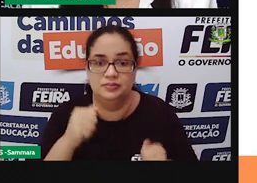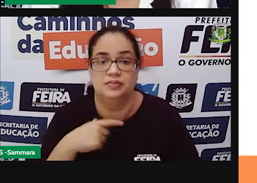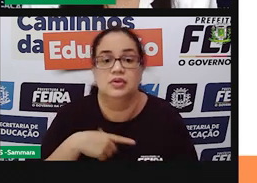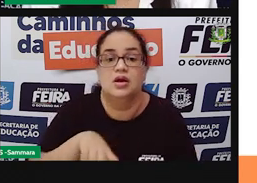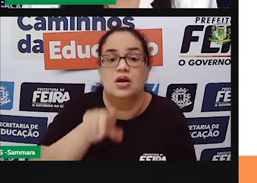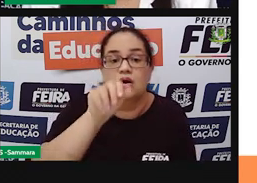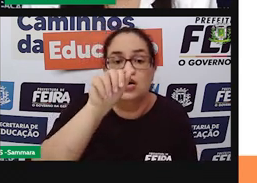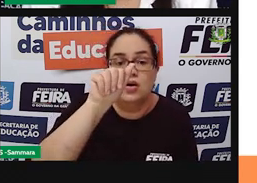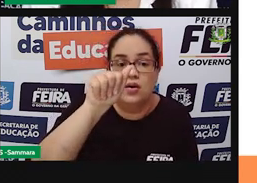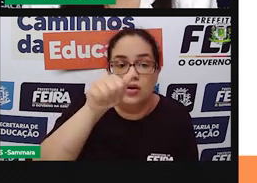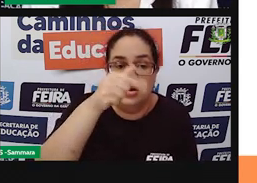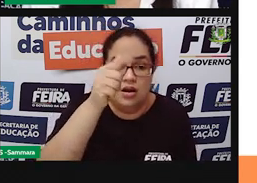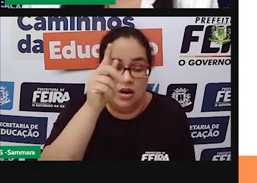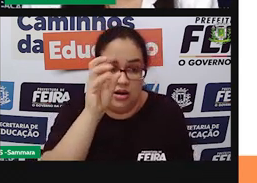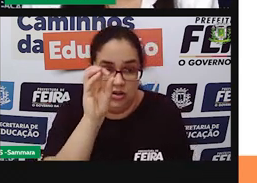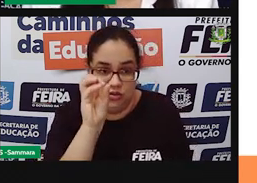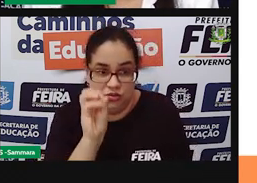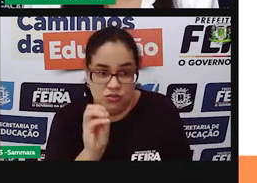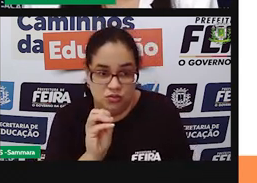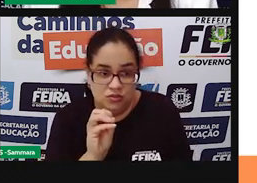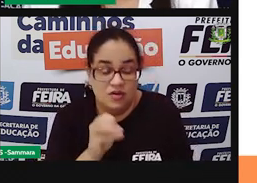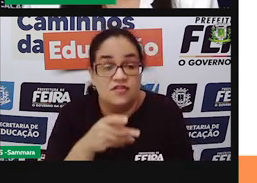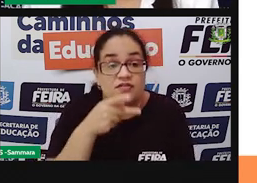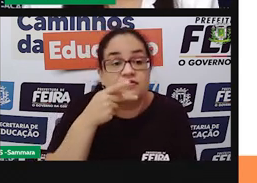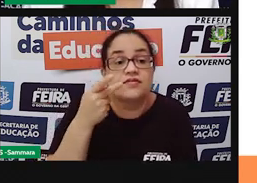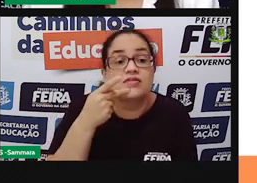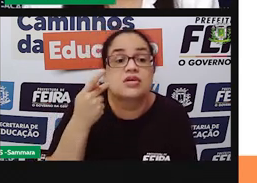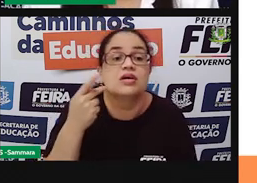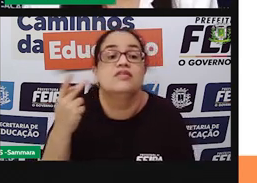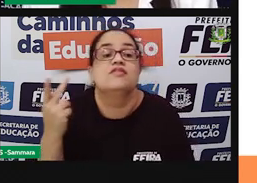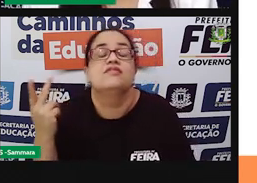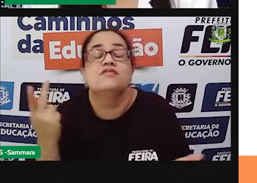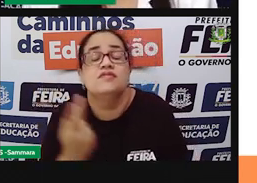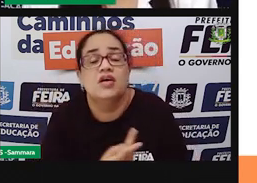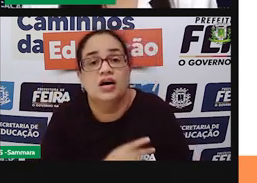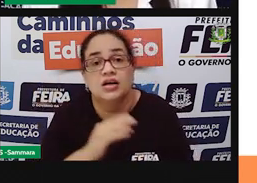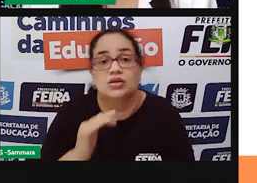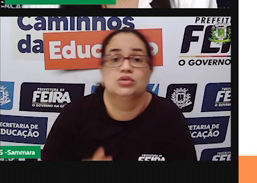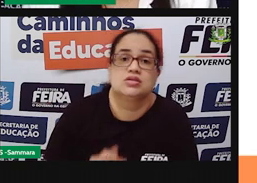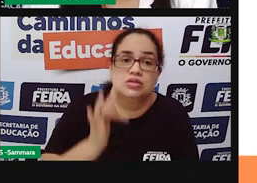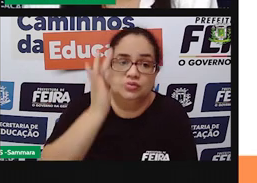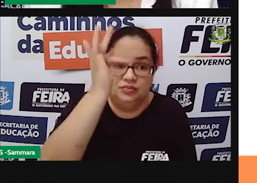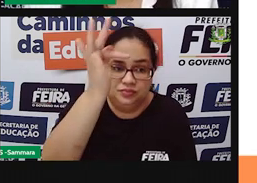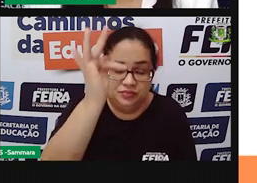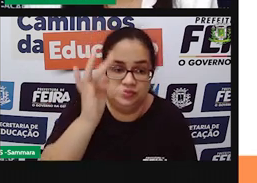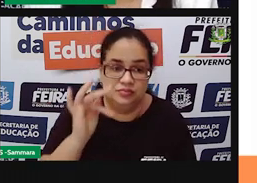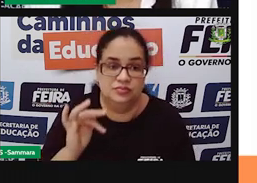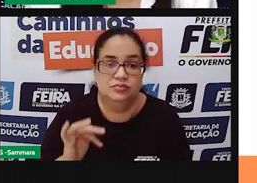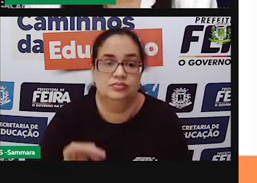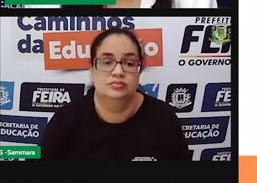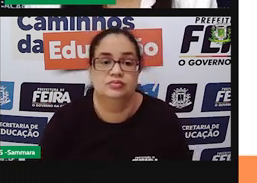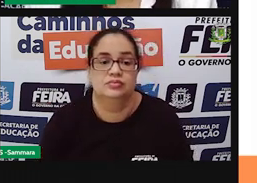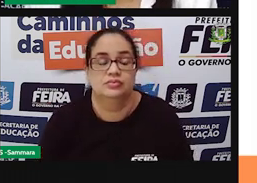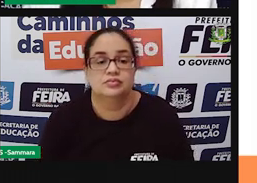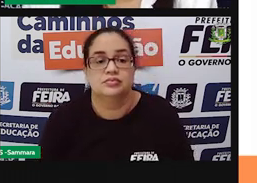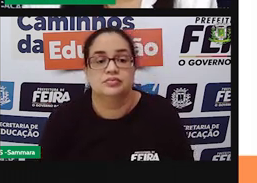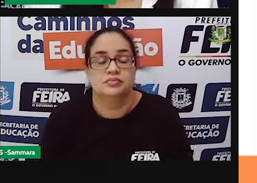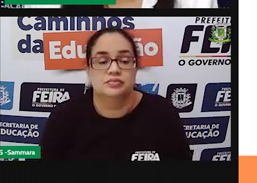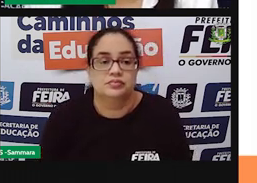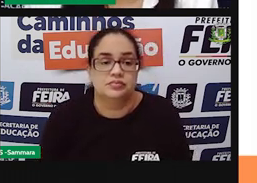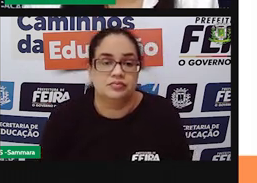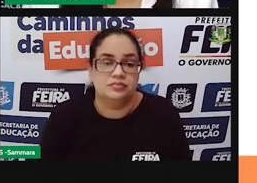A, tio e O, eu estou me referindo a algo que ainda vai acontecer. Então, estou me referindo ao